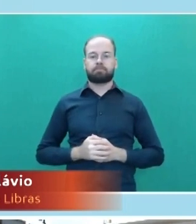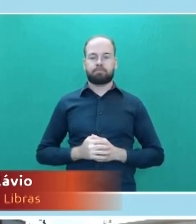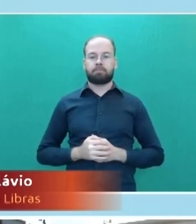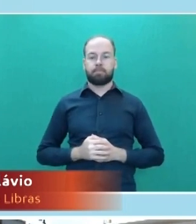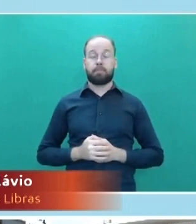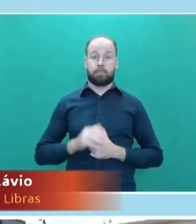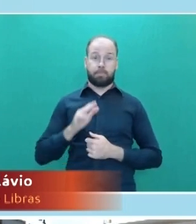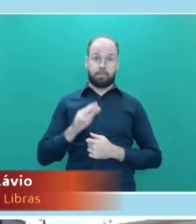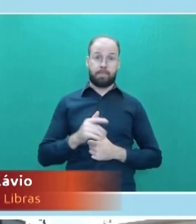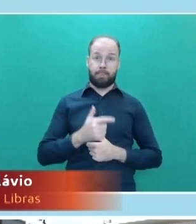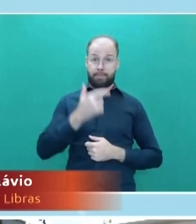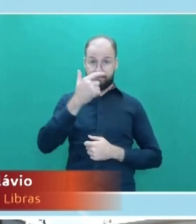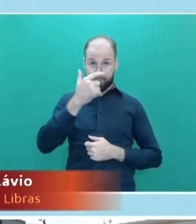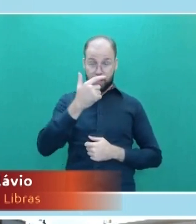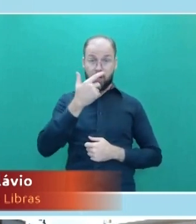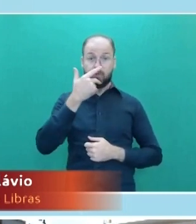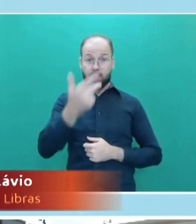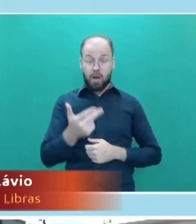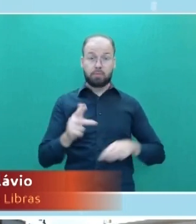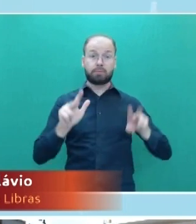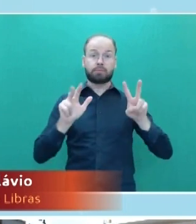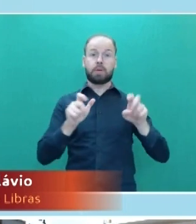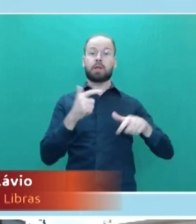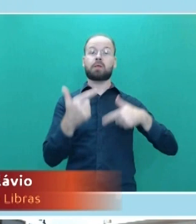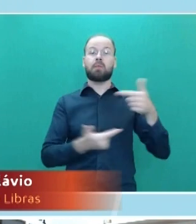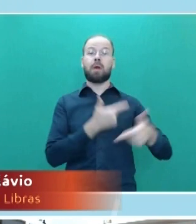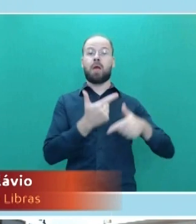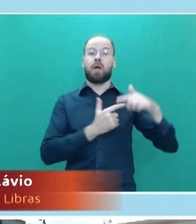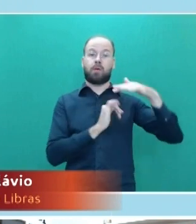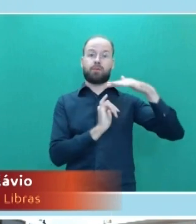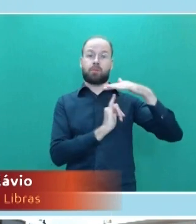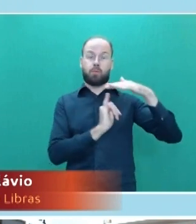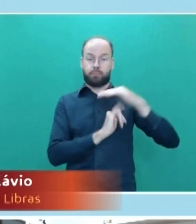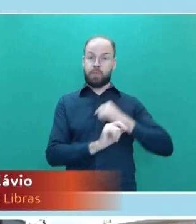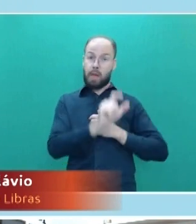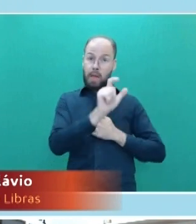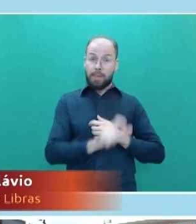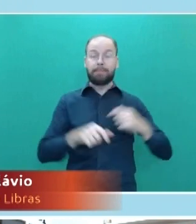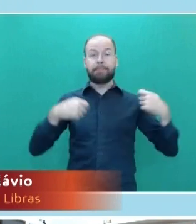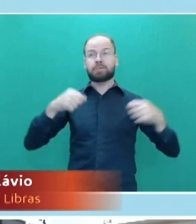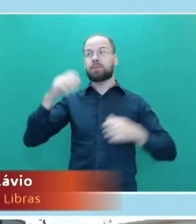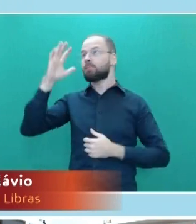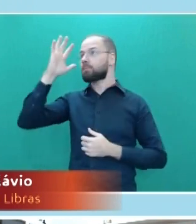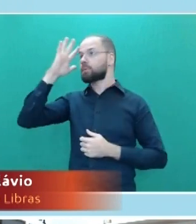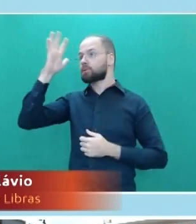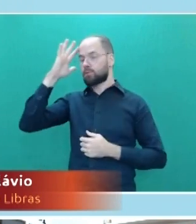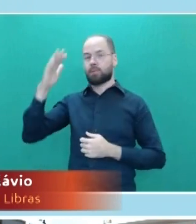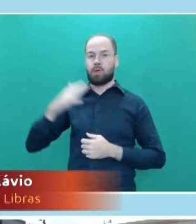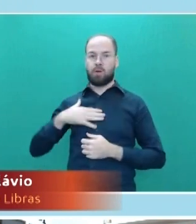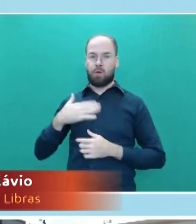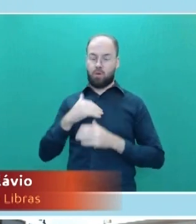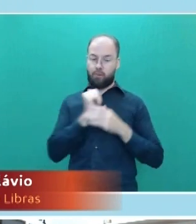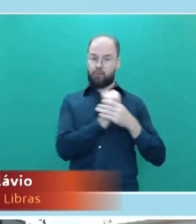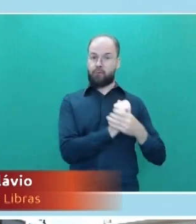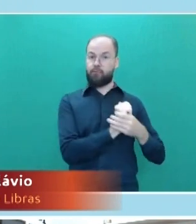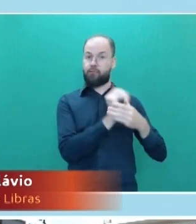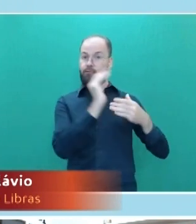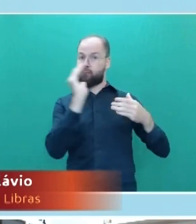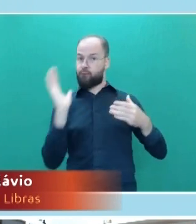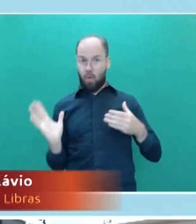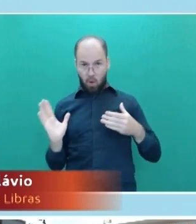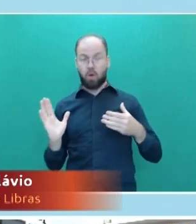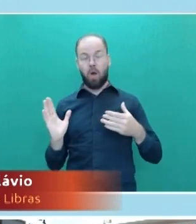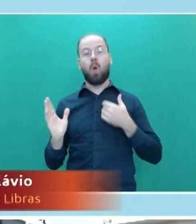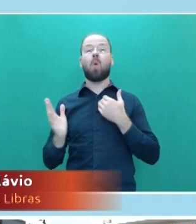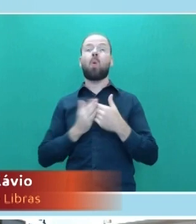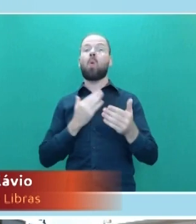do trabalho informal, né, o que o trabalhador tem que ter em mente? Ele está fora, está excluído de qualquer